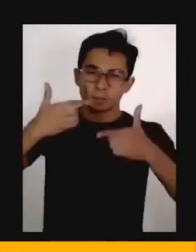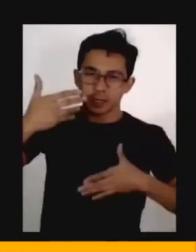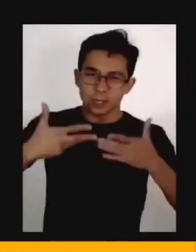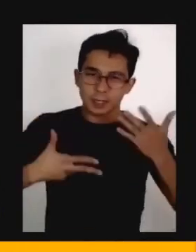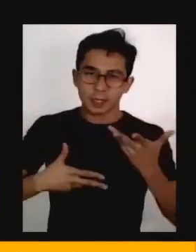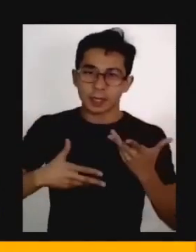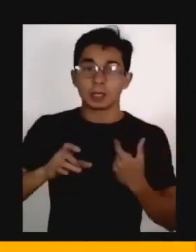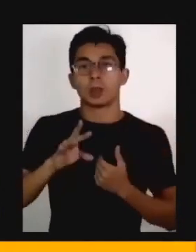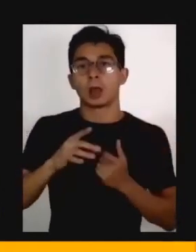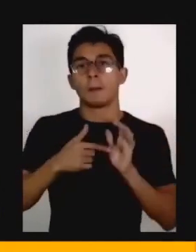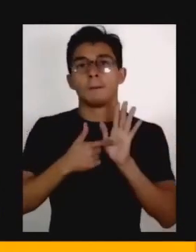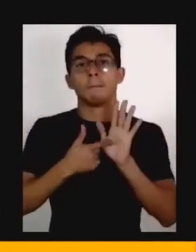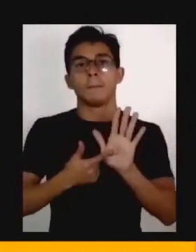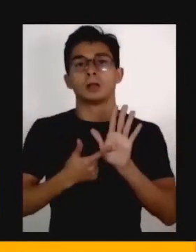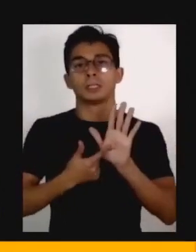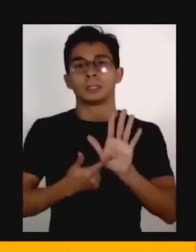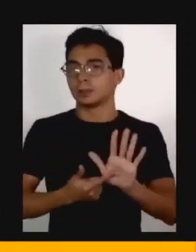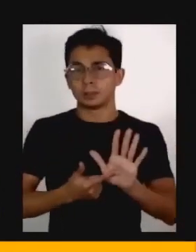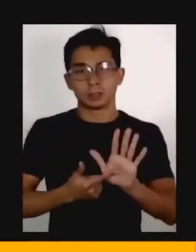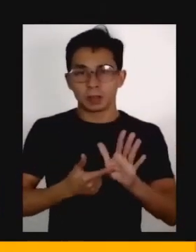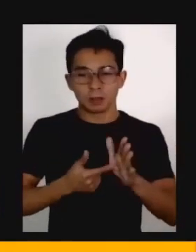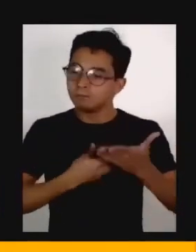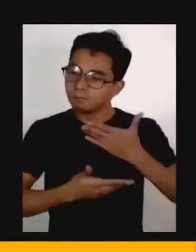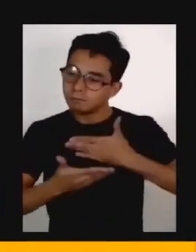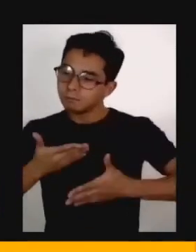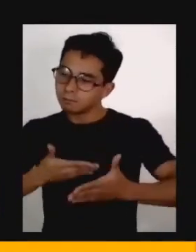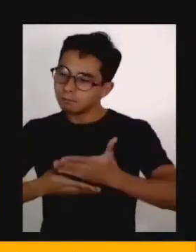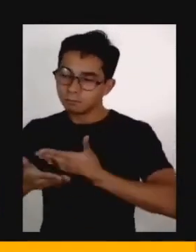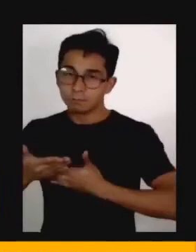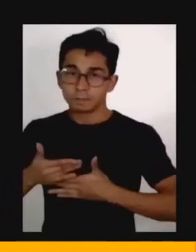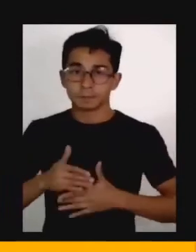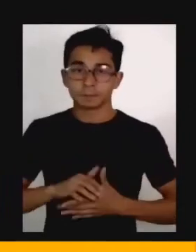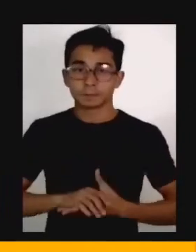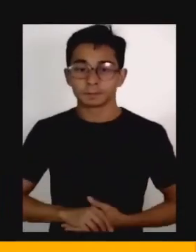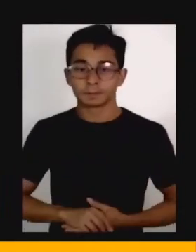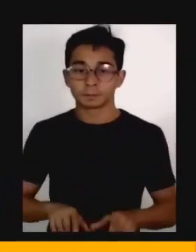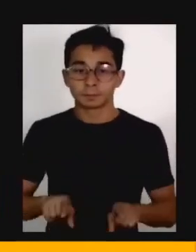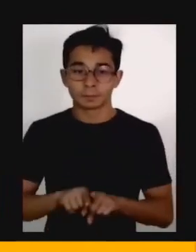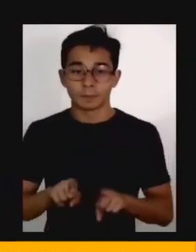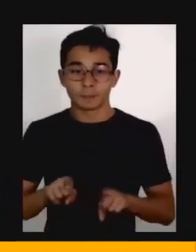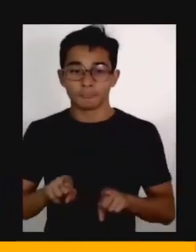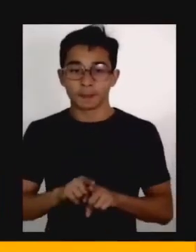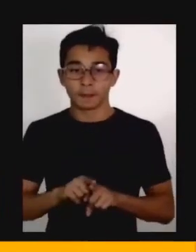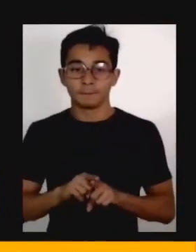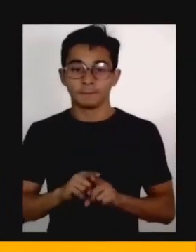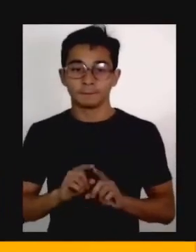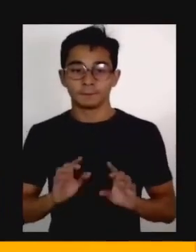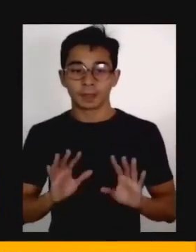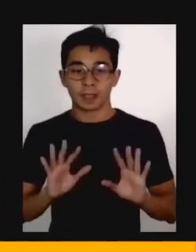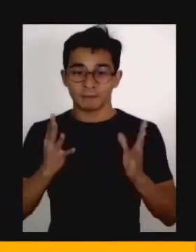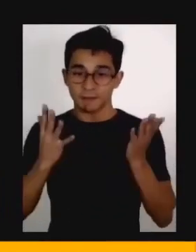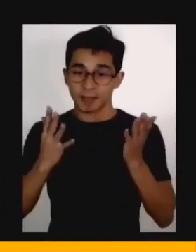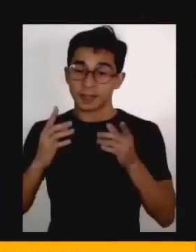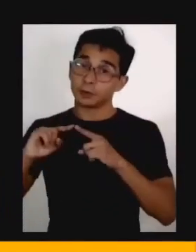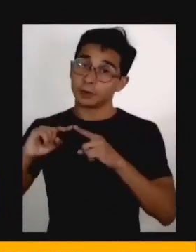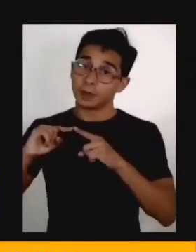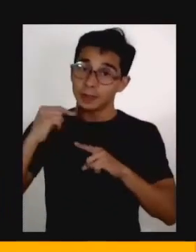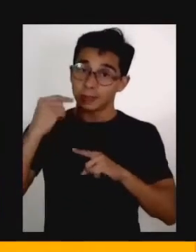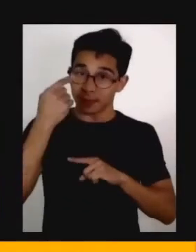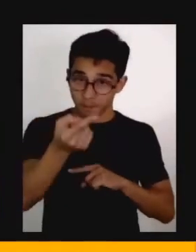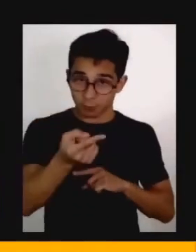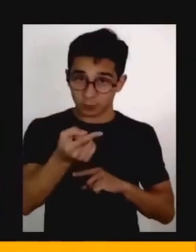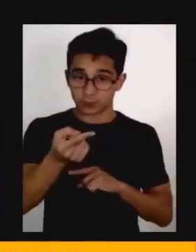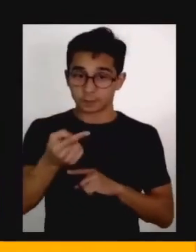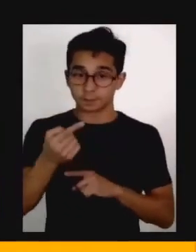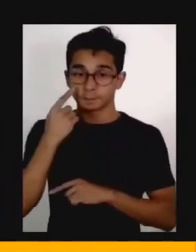só o produto em si. E teve também o pós, como vocês podem ver aqui, que aí sim é toda a ativação